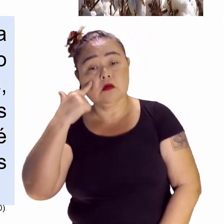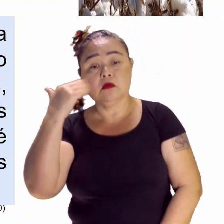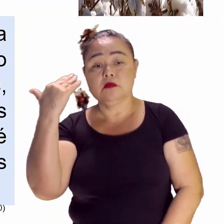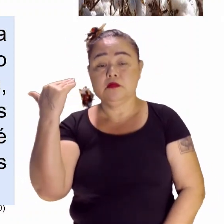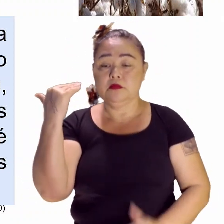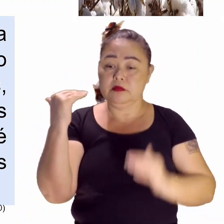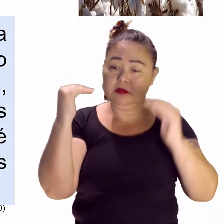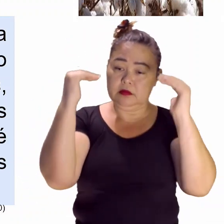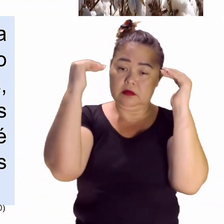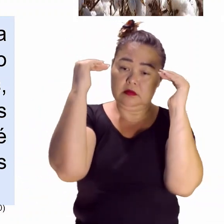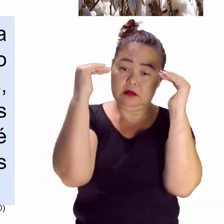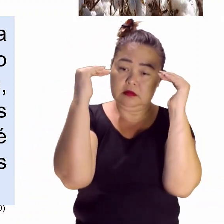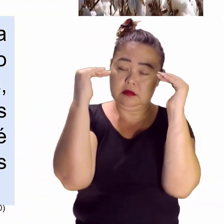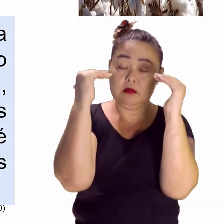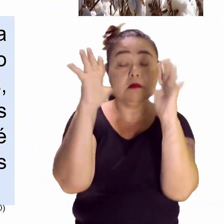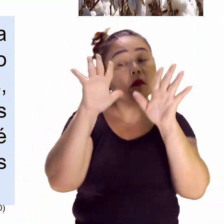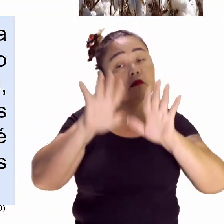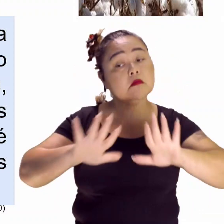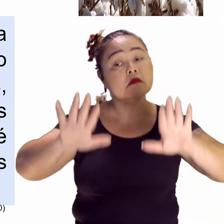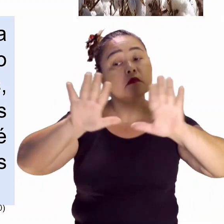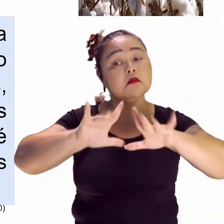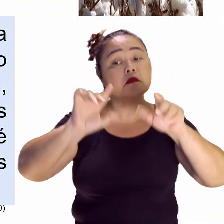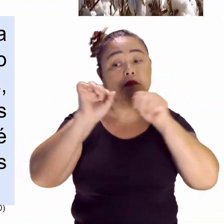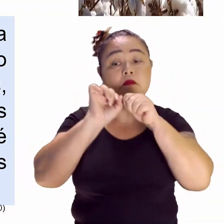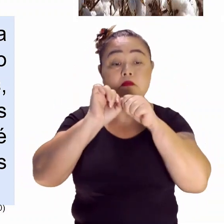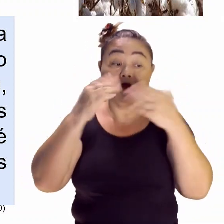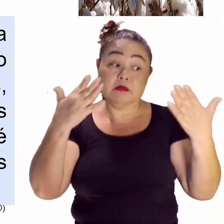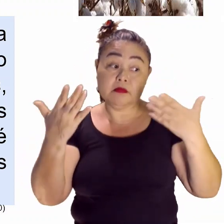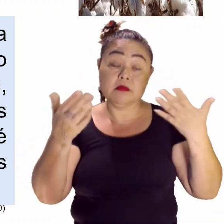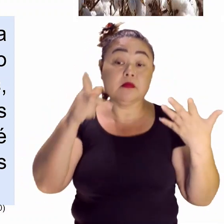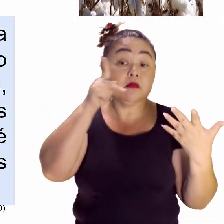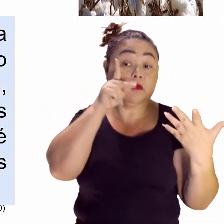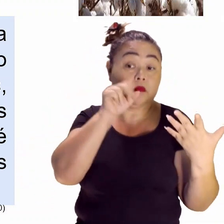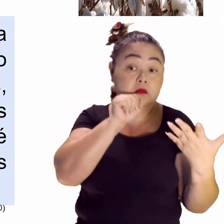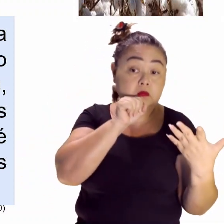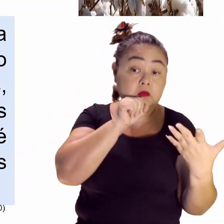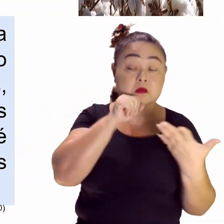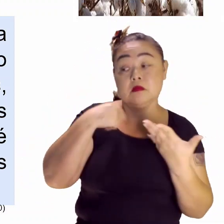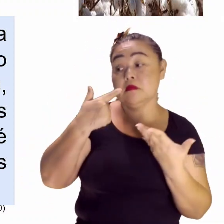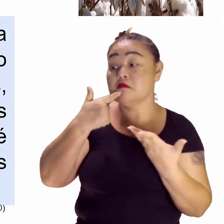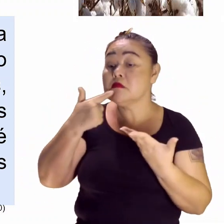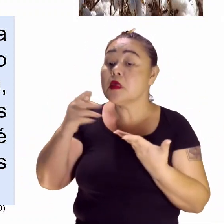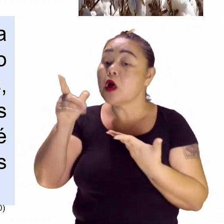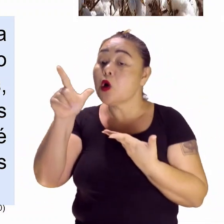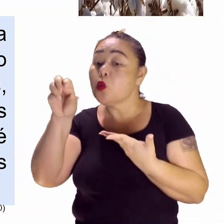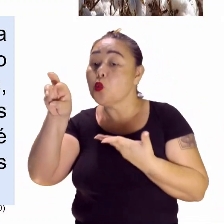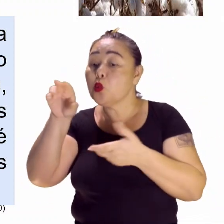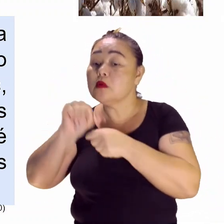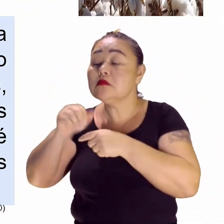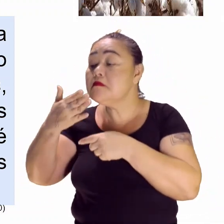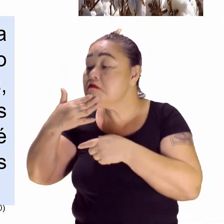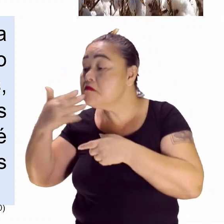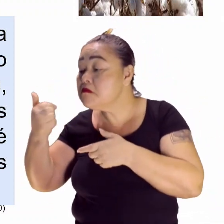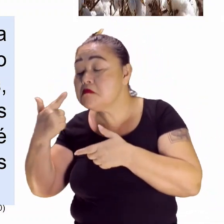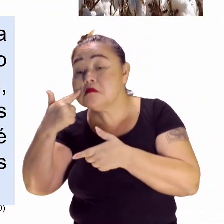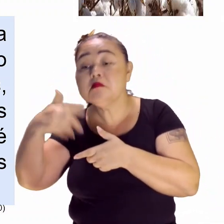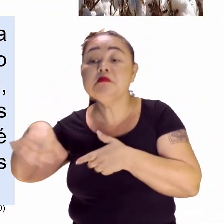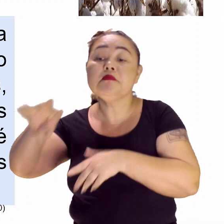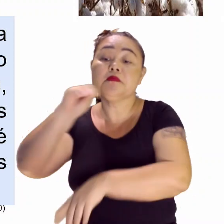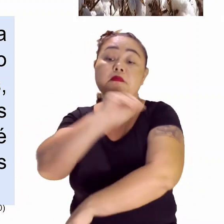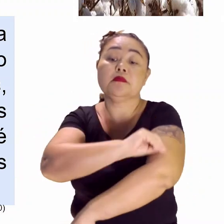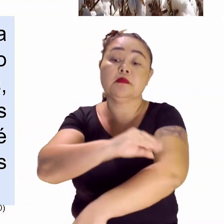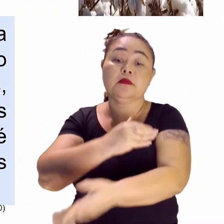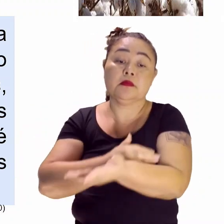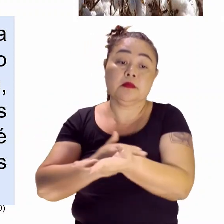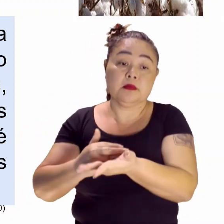colocar bem mais tranquilo em relação ao Porto Velho é bem mais favorável nós temos a produção do algodão nessa região de